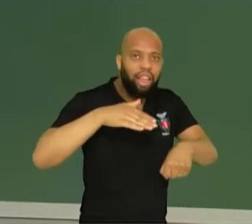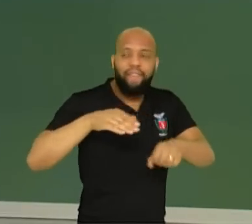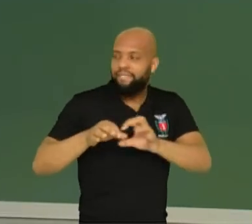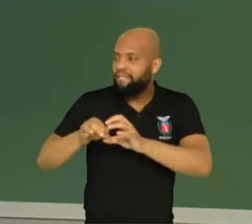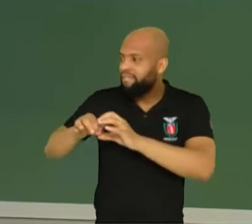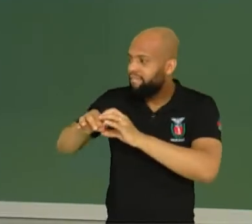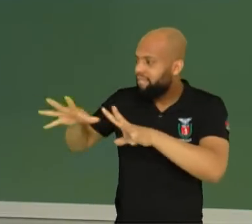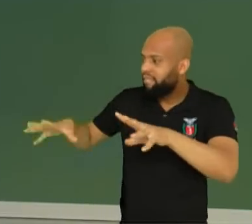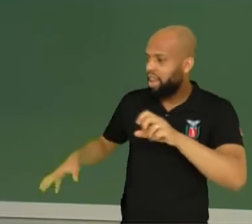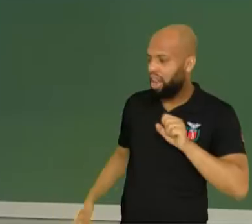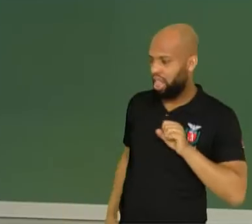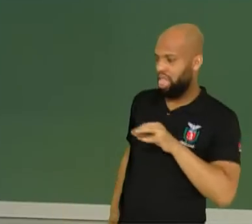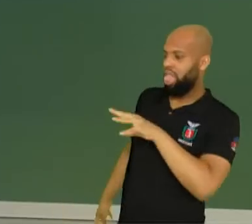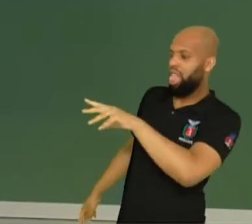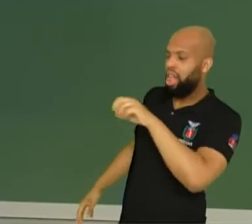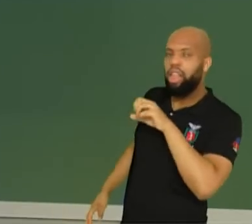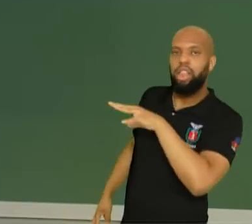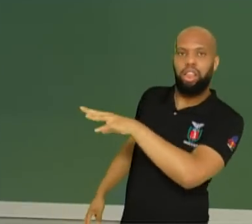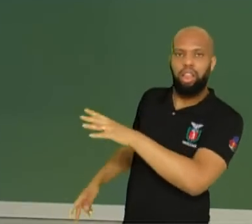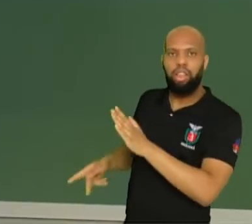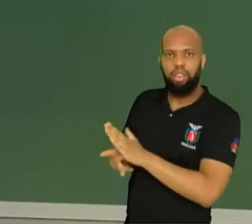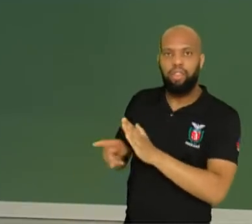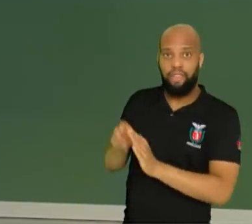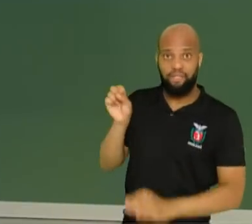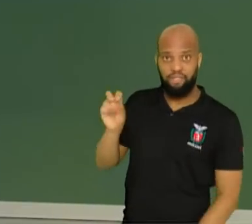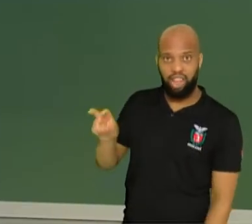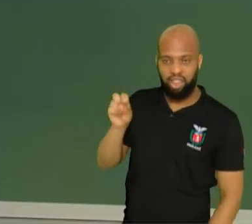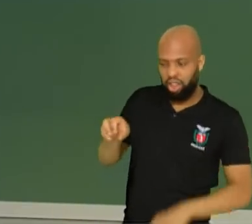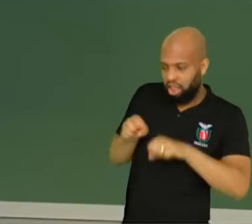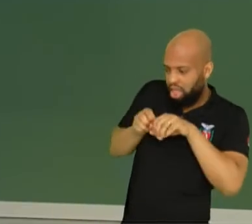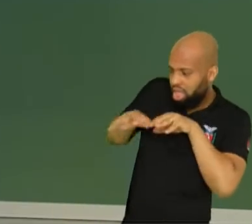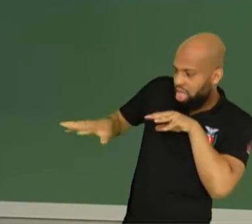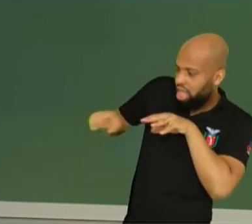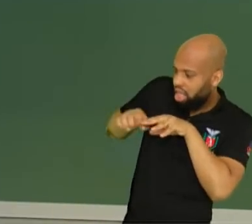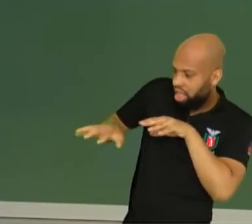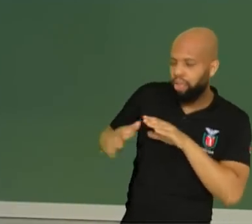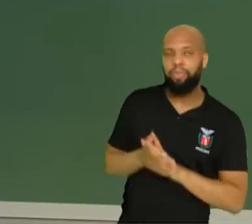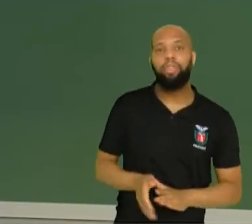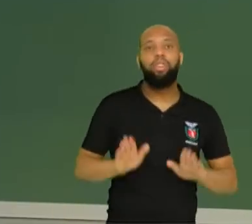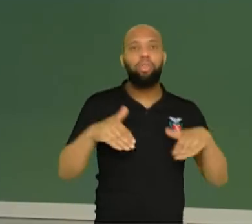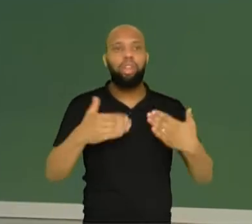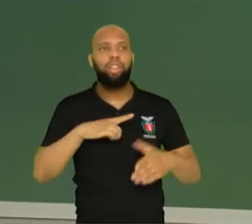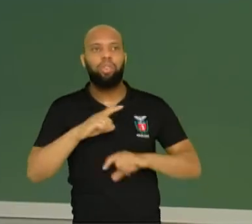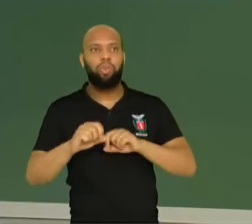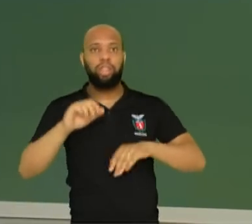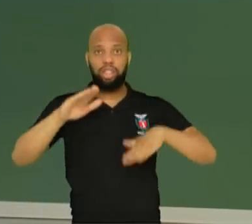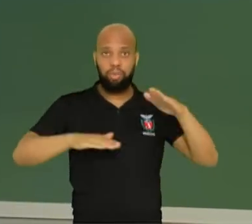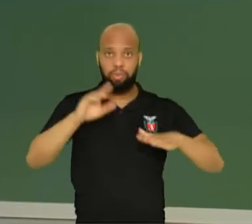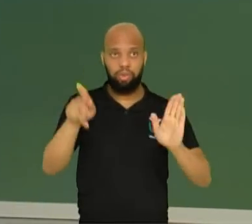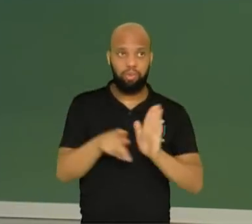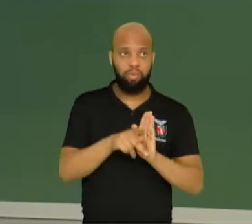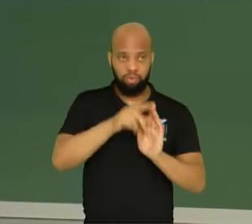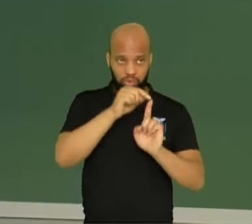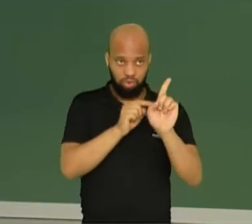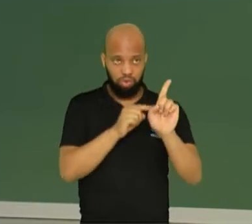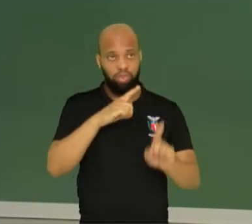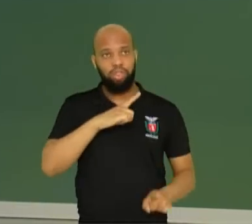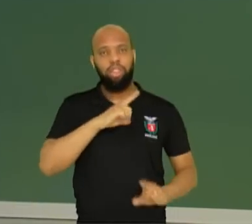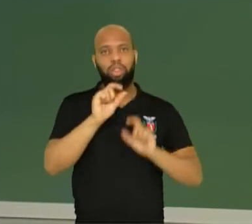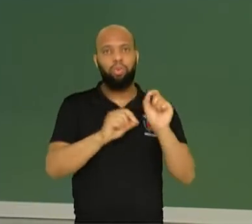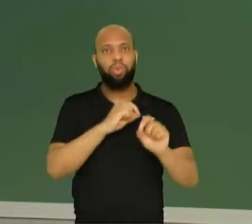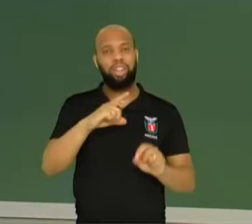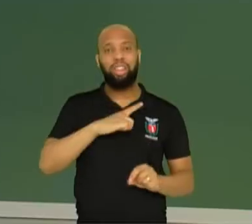libera essa toxina. E aí, esses quinidoblastos, eles, dependendo da espécie, vão ter substâncias